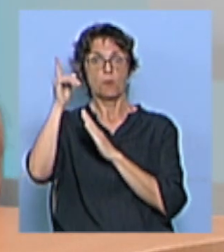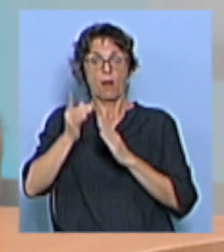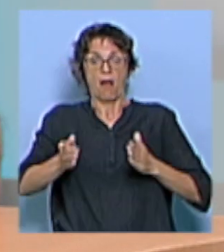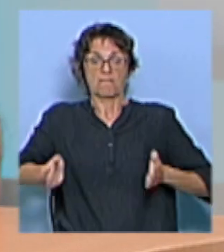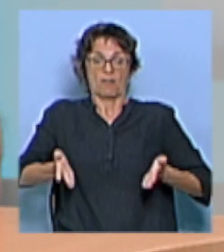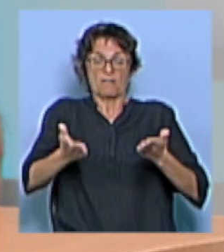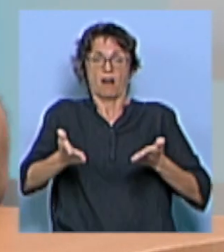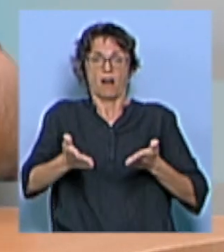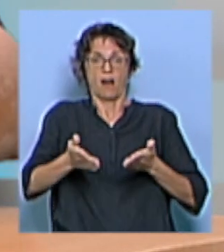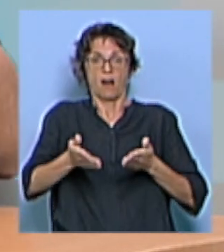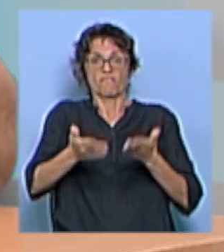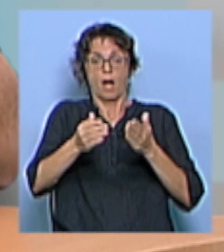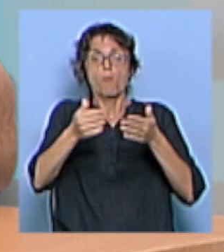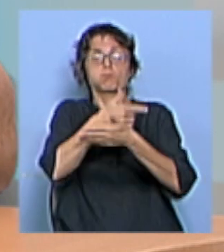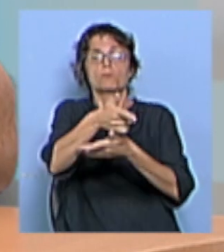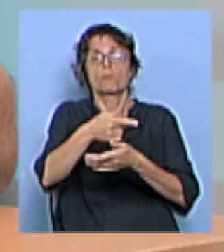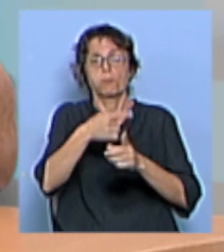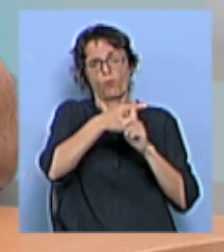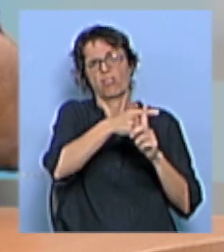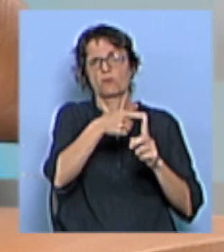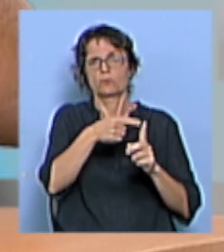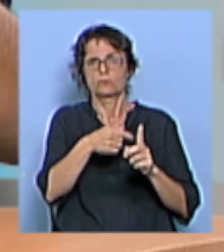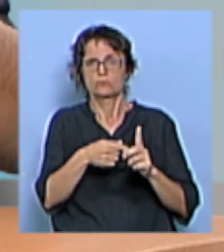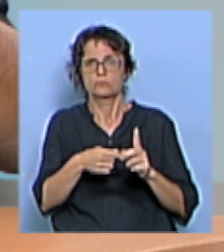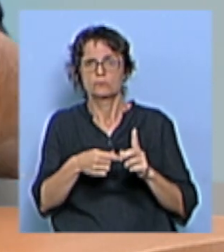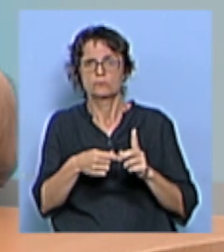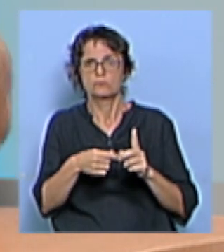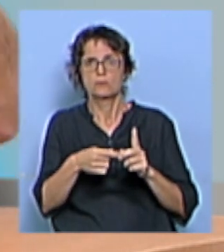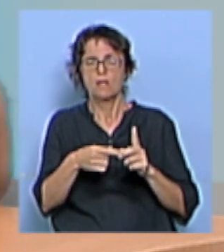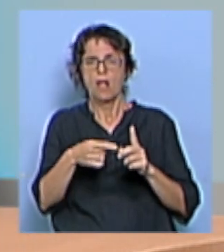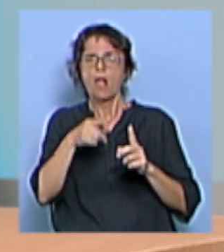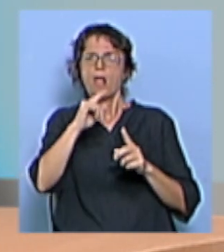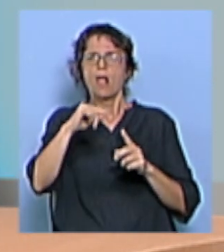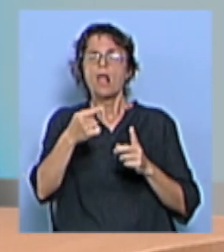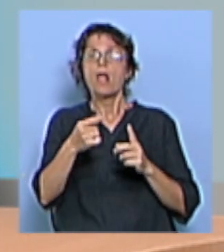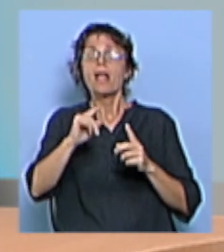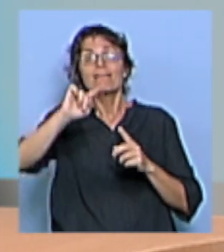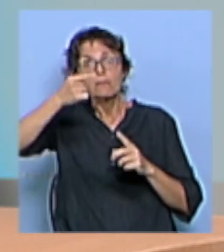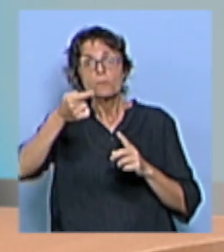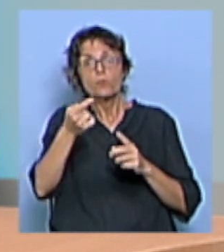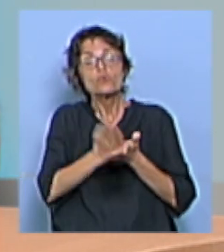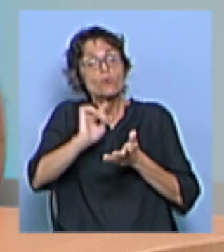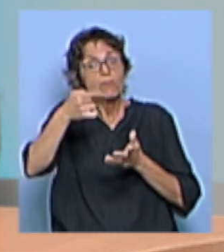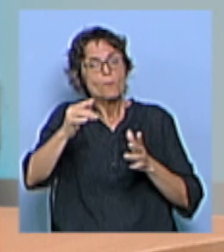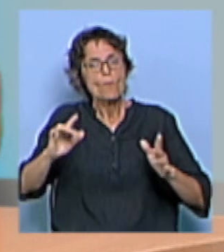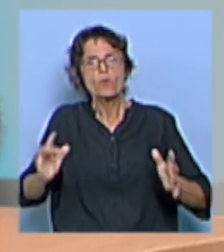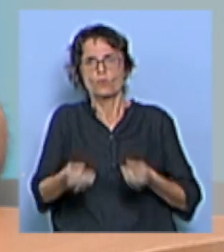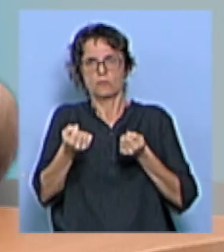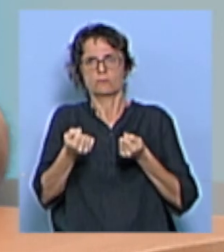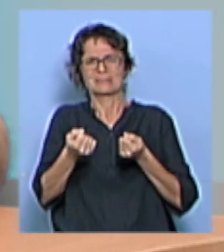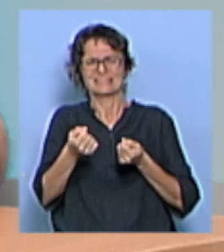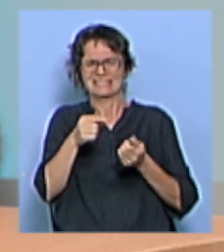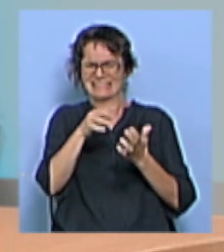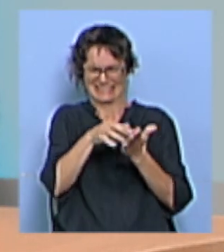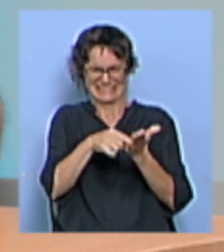para morrer na cruz, para com um sacrifício muito grande, ficar aplacado na sua ira e depois nos perdoar. Bem, isso é uma